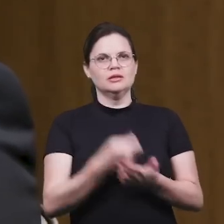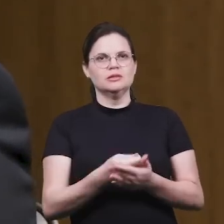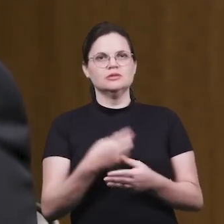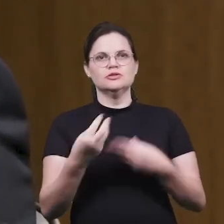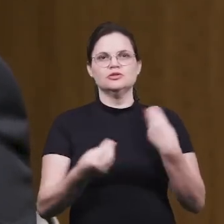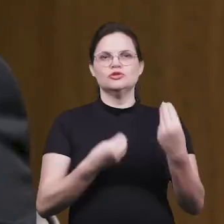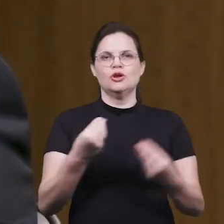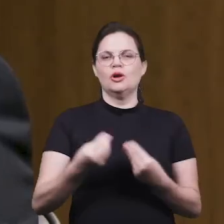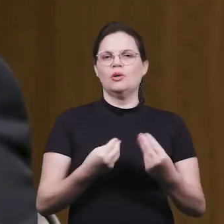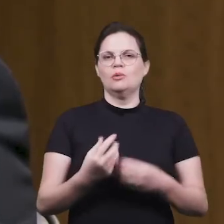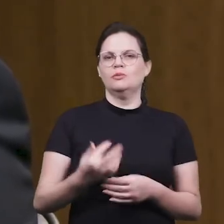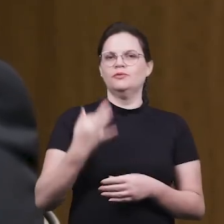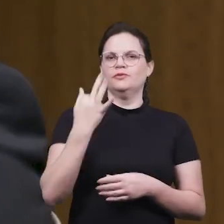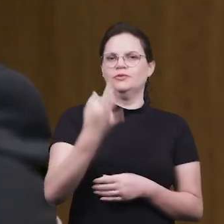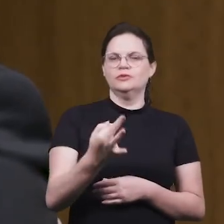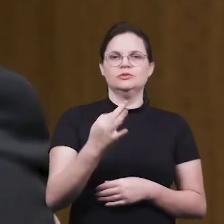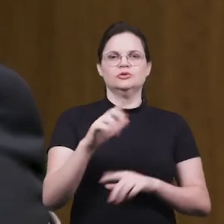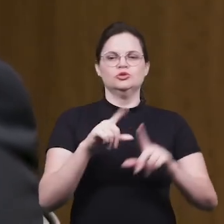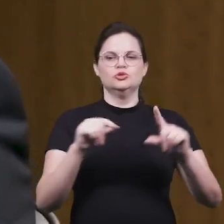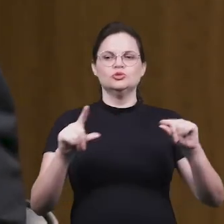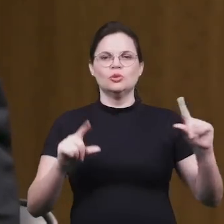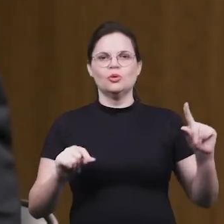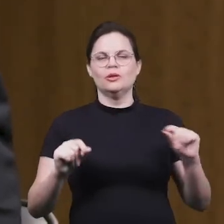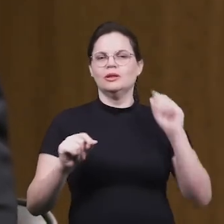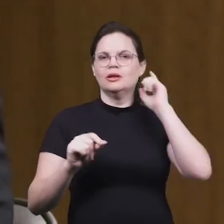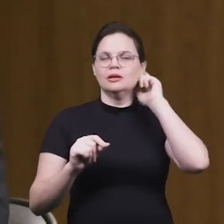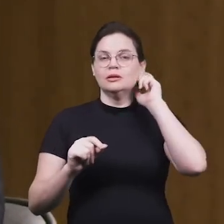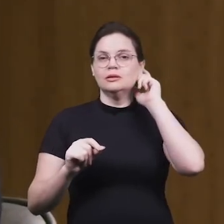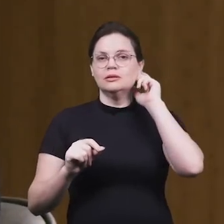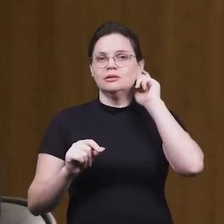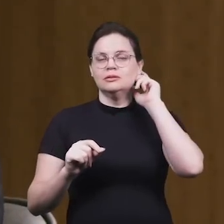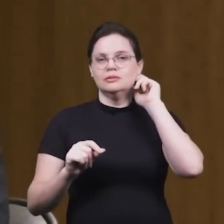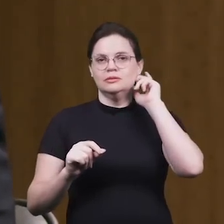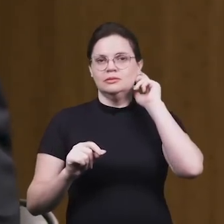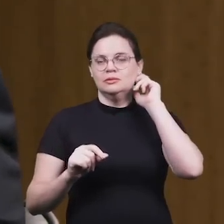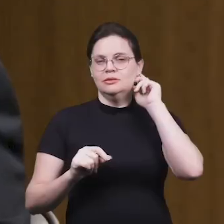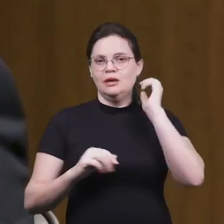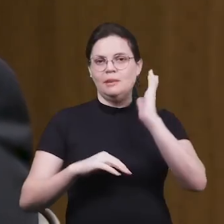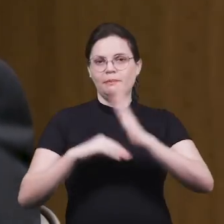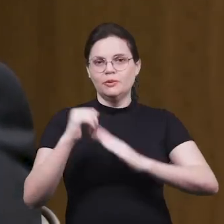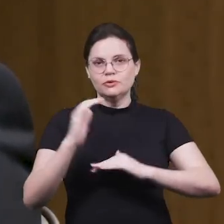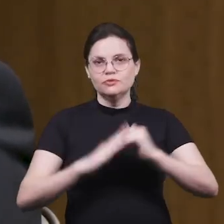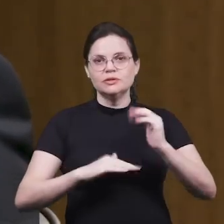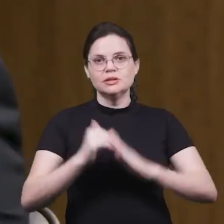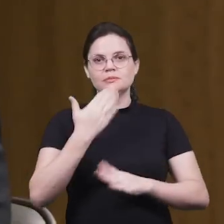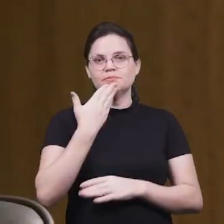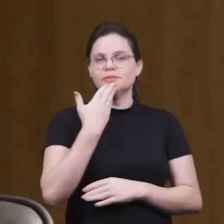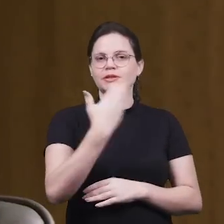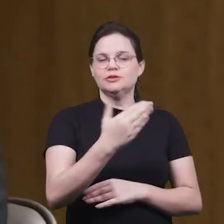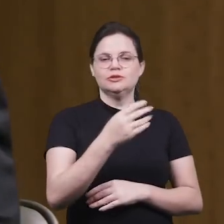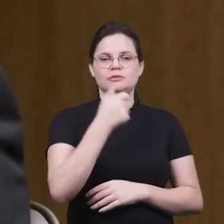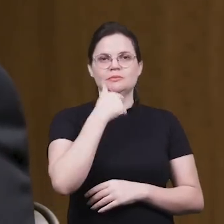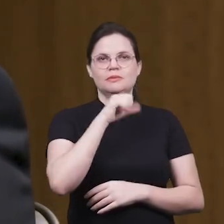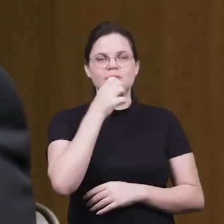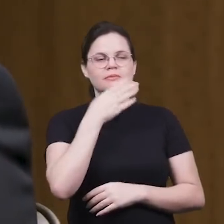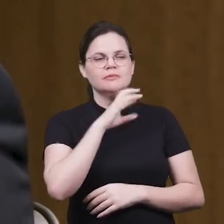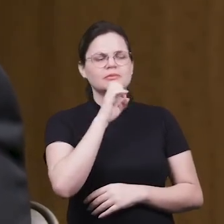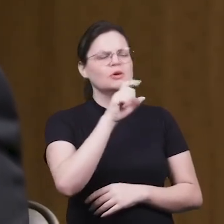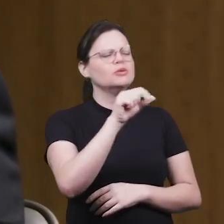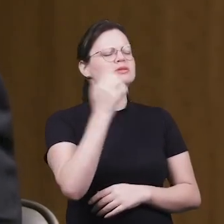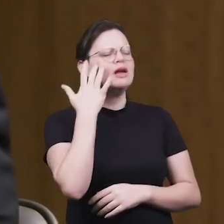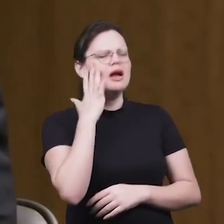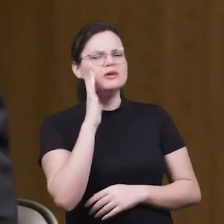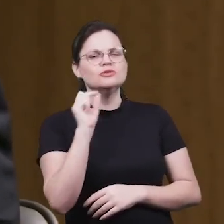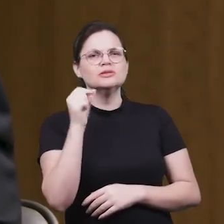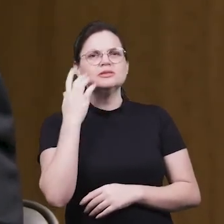na vida futura, tentando escolher uma profissão, pedindo ajuda, né, para os pais, o que você acha, o que você acha que é